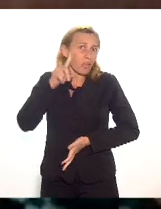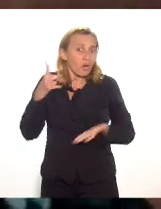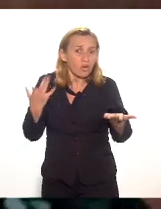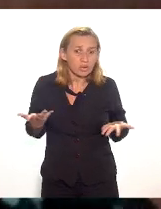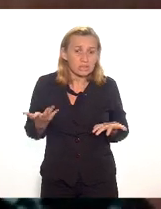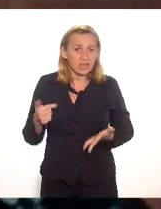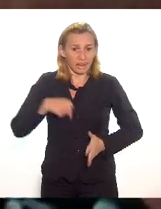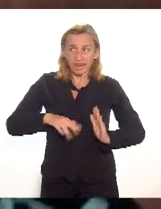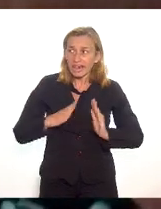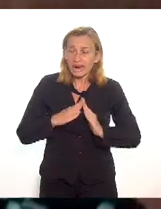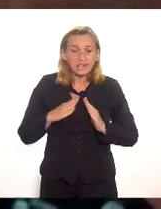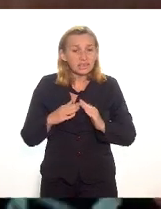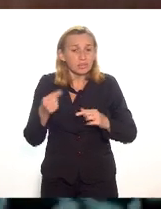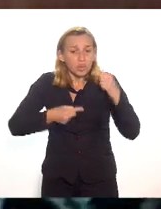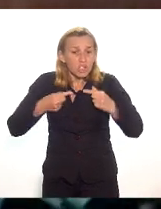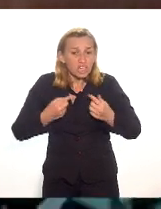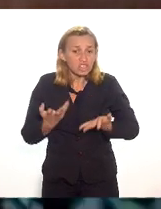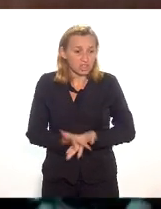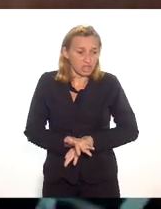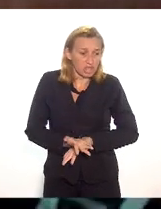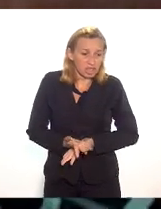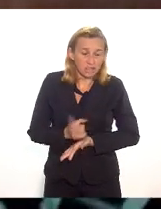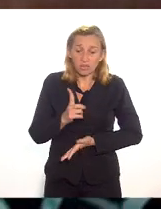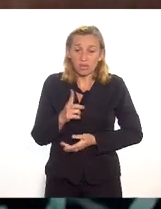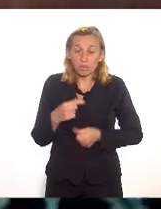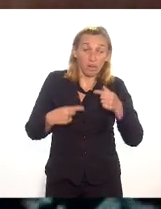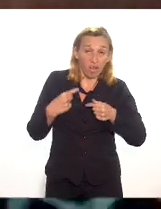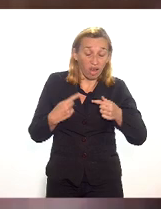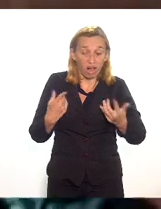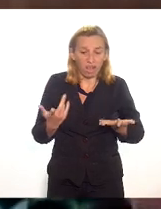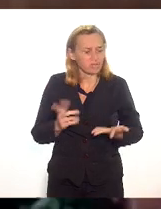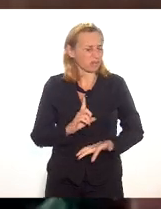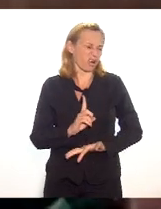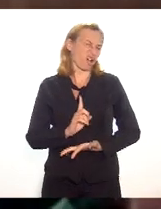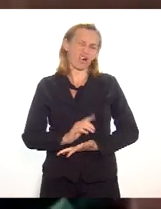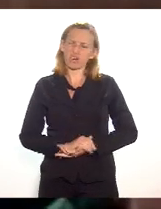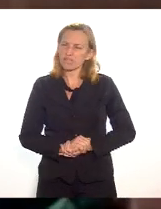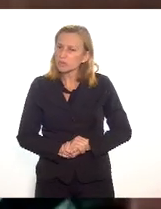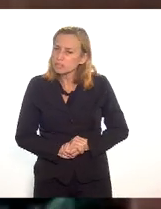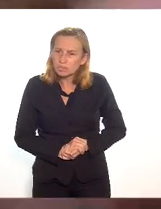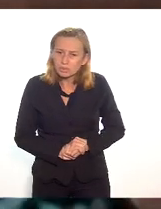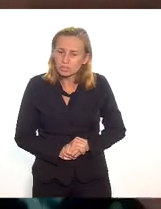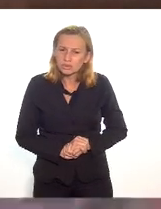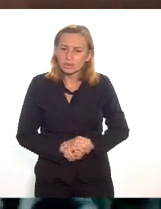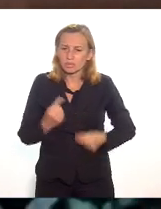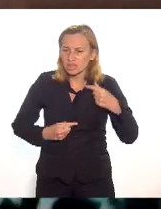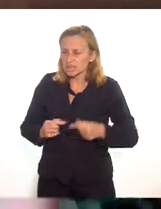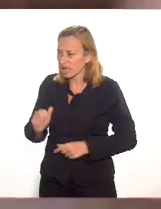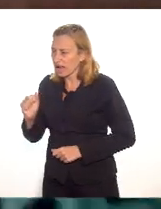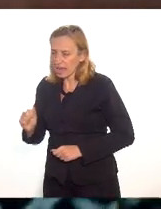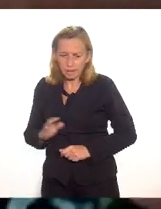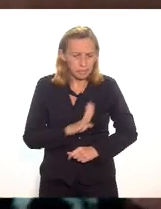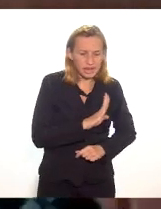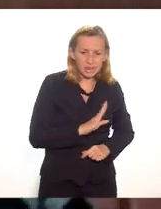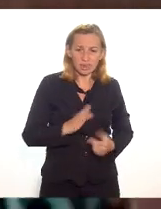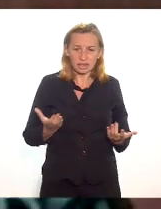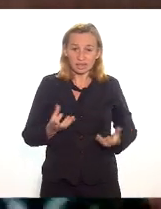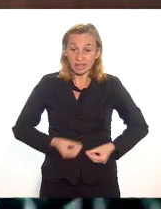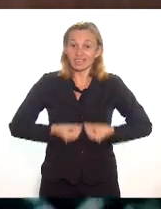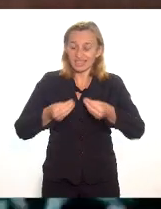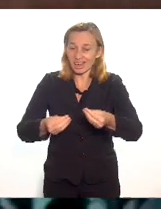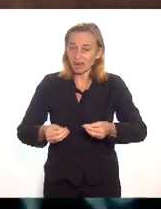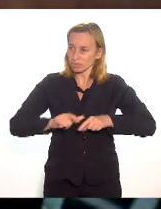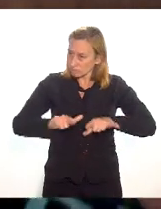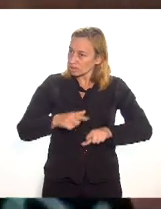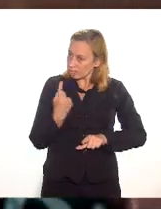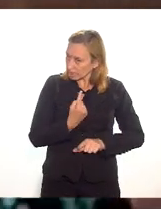aqui é casa política. Não vamos politizar isso, não vamos politizar aquilo. Então, a gente tem que entregar o cargo se eu não